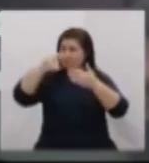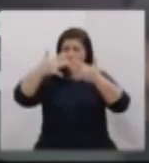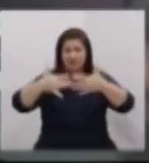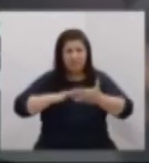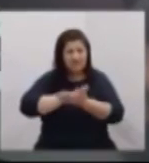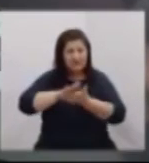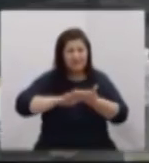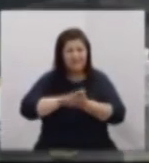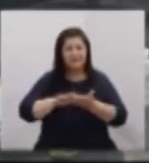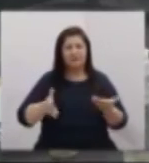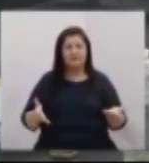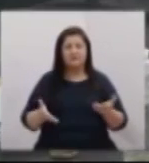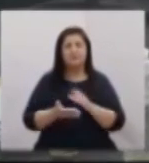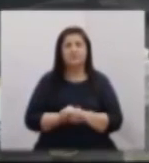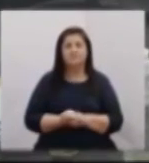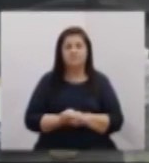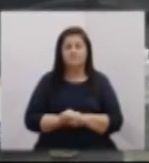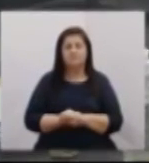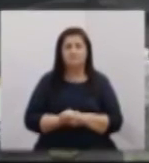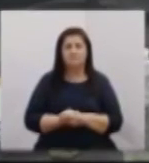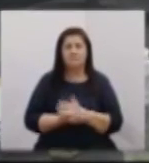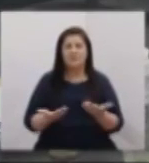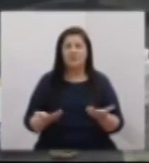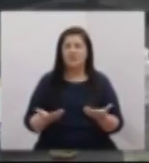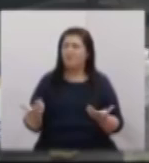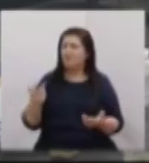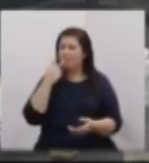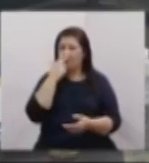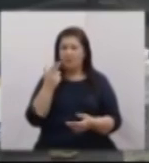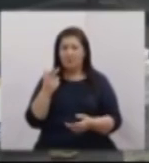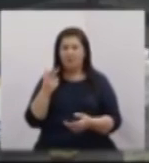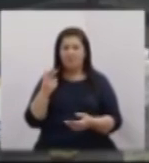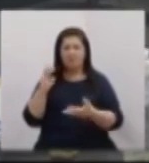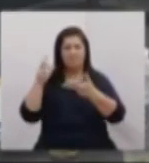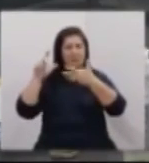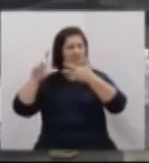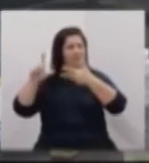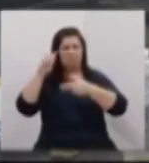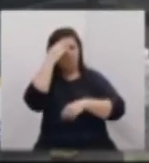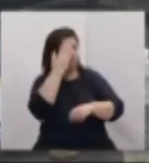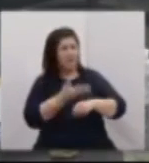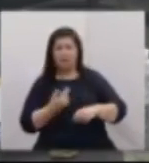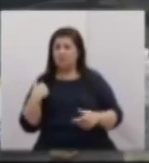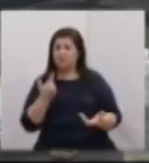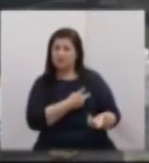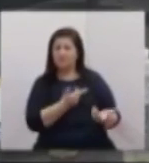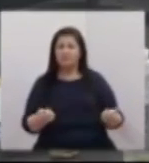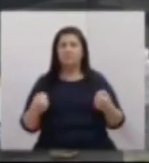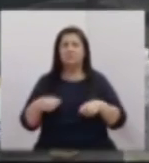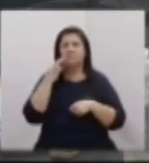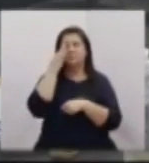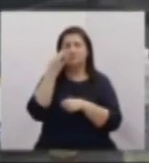gente, de uma certa maneira mostra um descrédito do Poder Legislativo. Então, acho que nós precisamos estar bastante